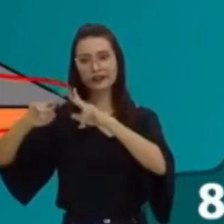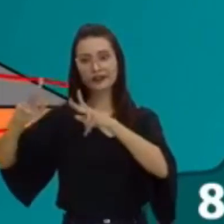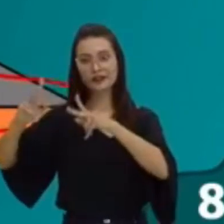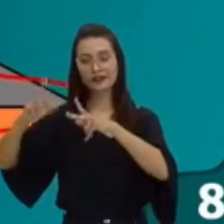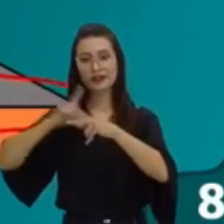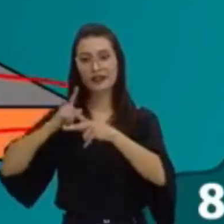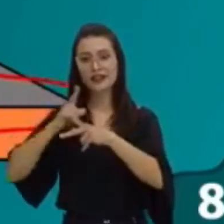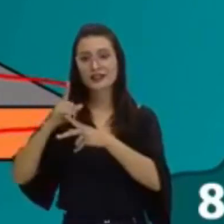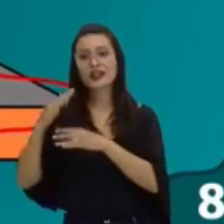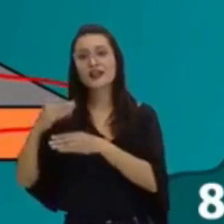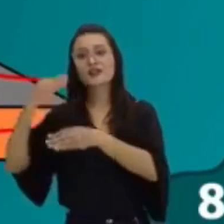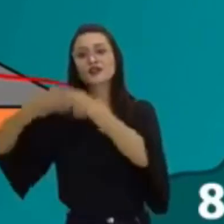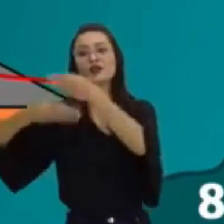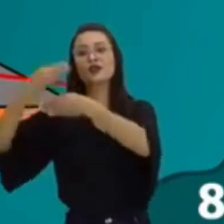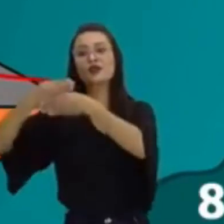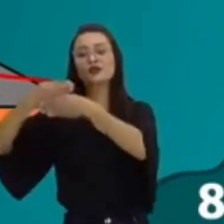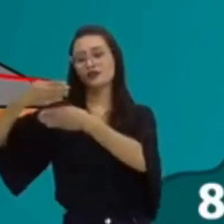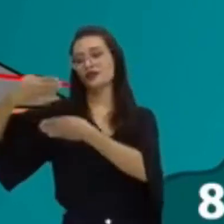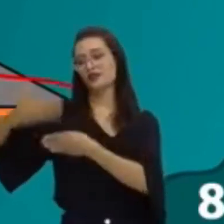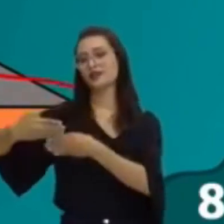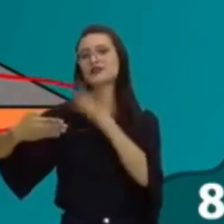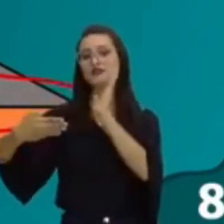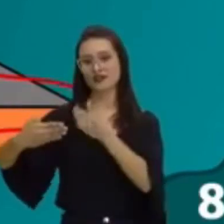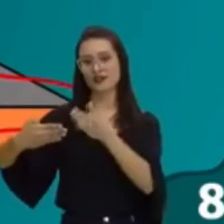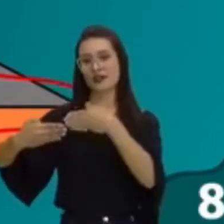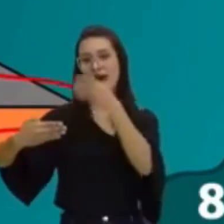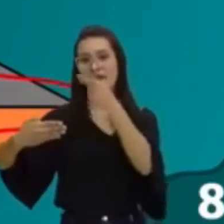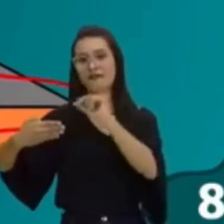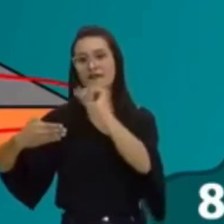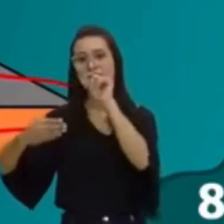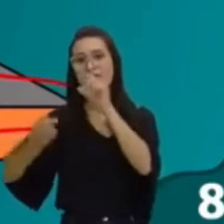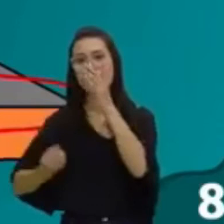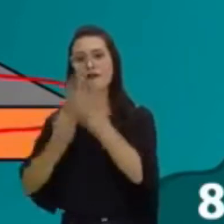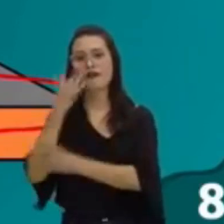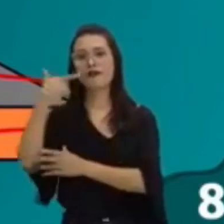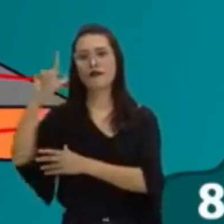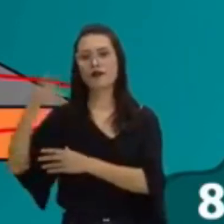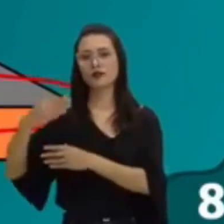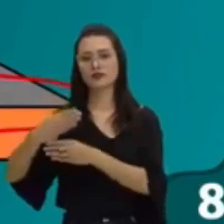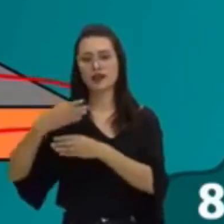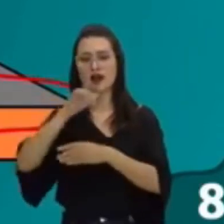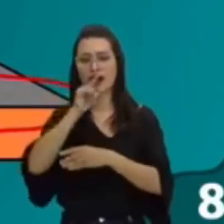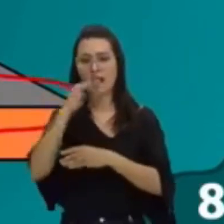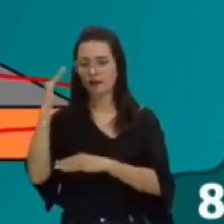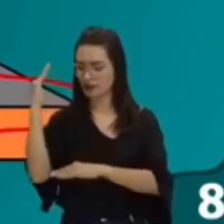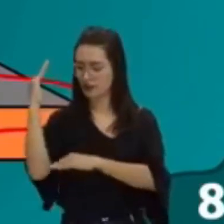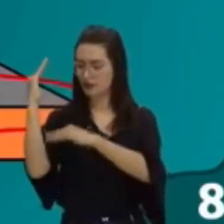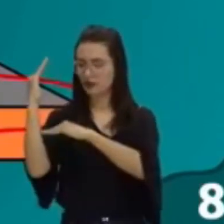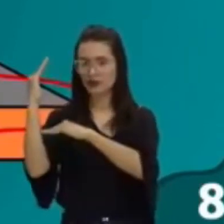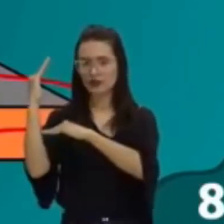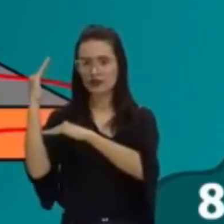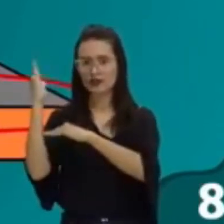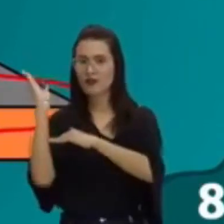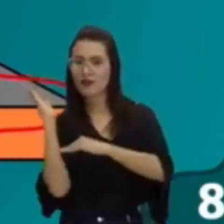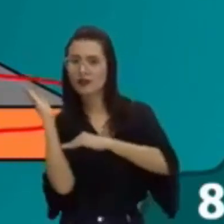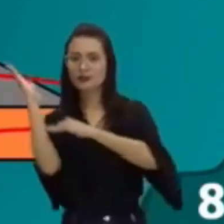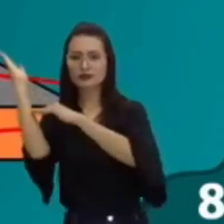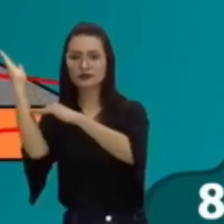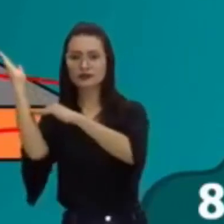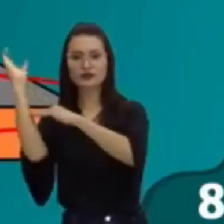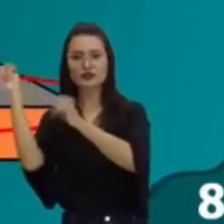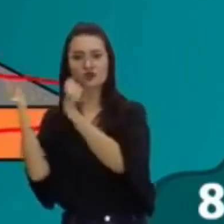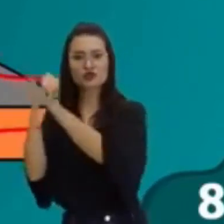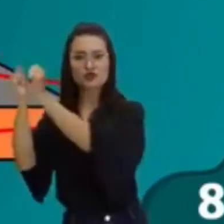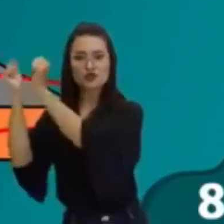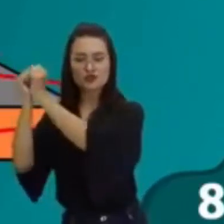do que estava e constroem a outra. Cada vez que tem uma barragem nova, ela é feita por cima daquela